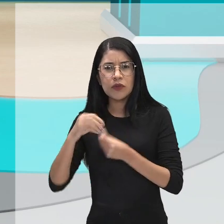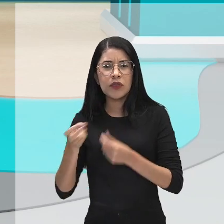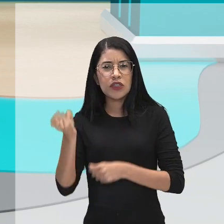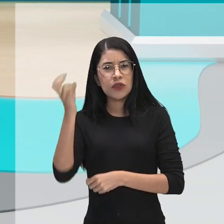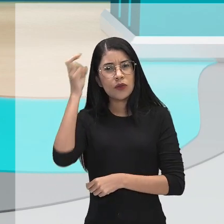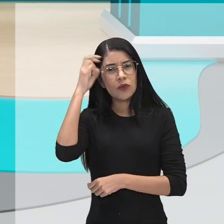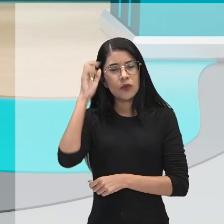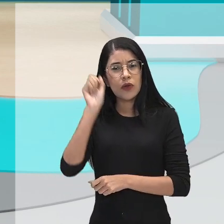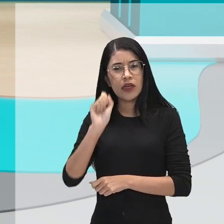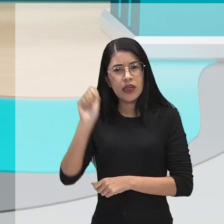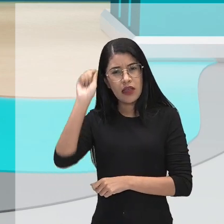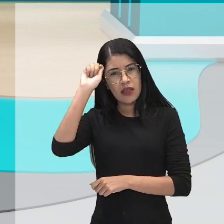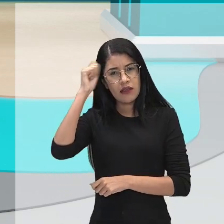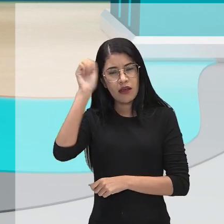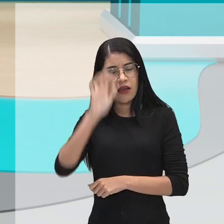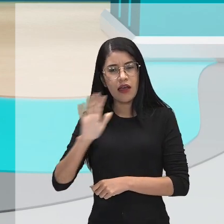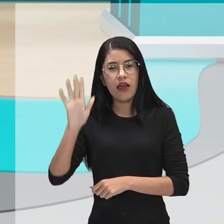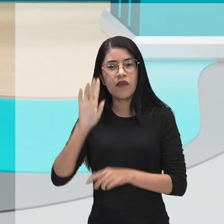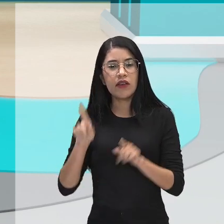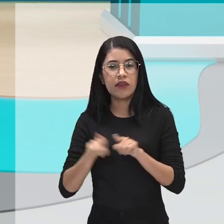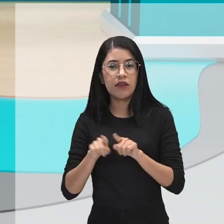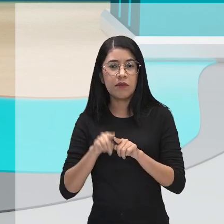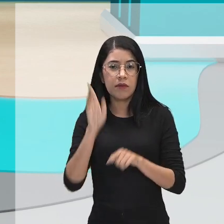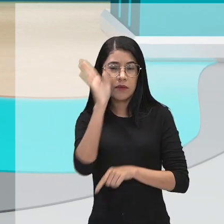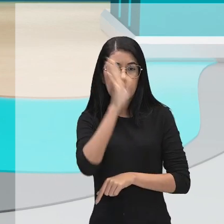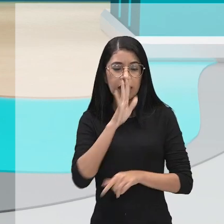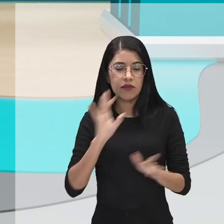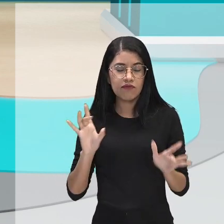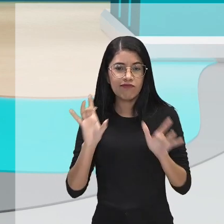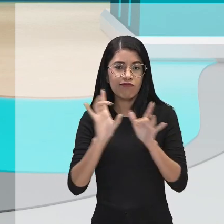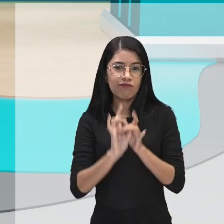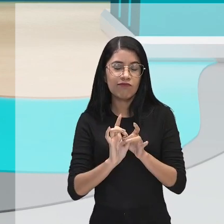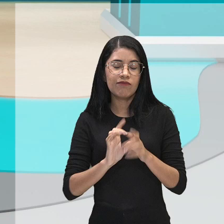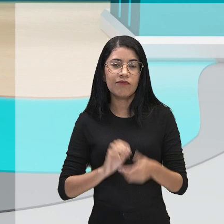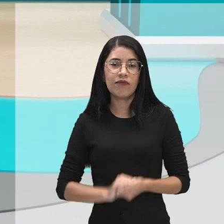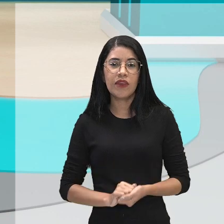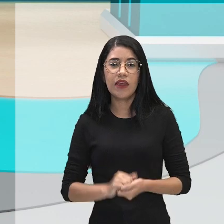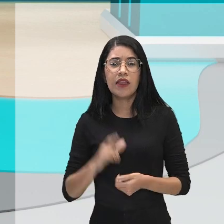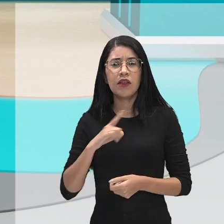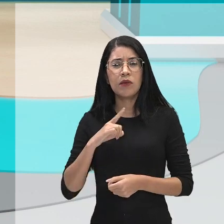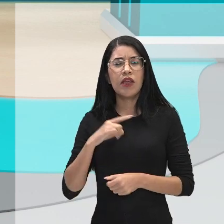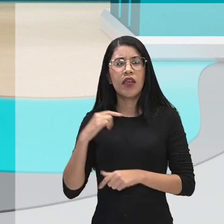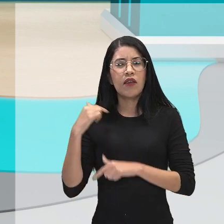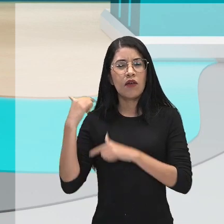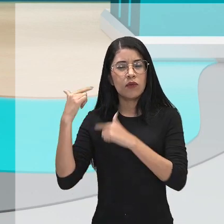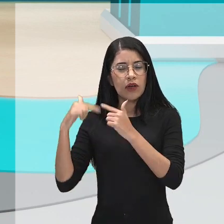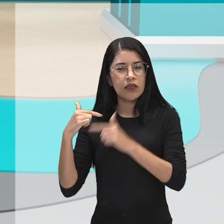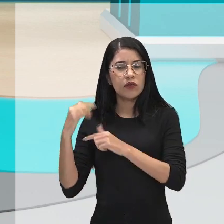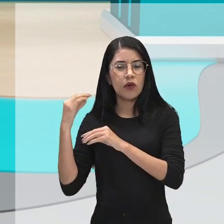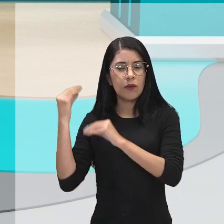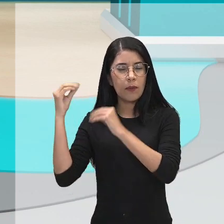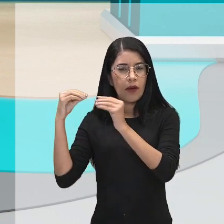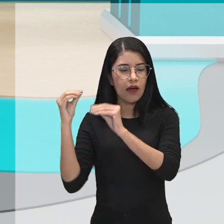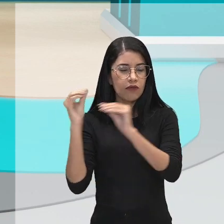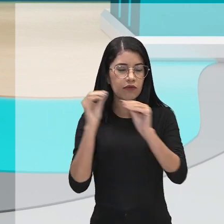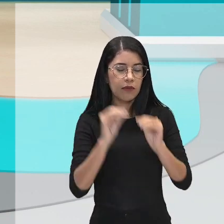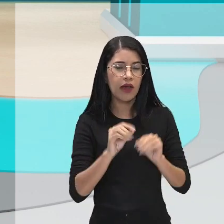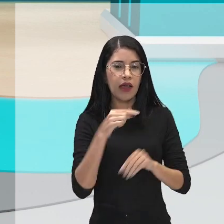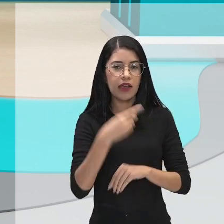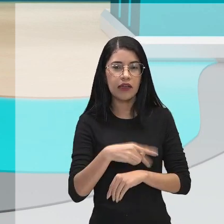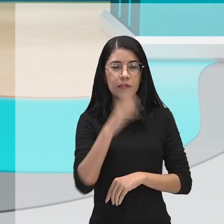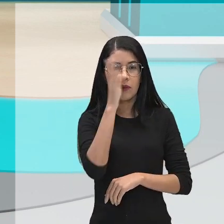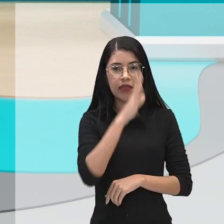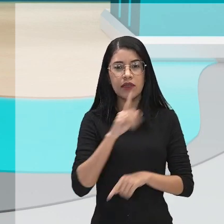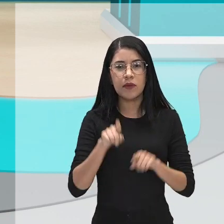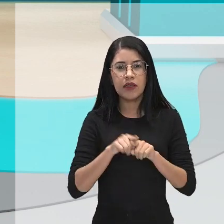entre a África e o Brasil, né? Então, trouxeram alguns conhecimentos, os movimentos, a cadência, a questão da